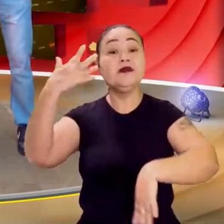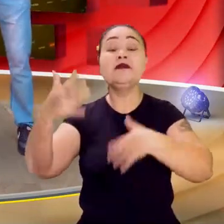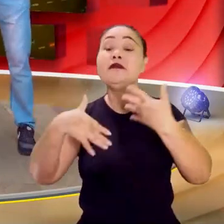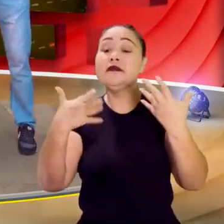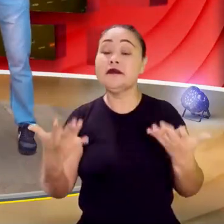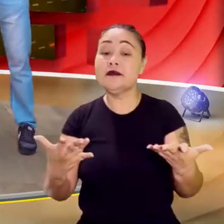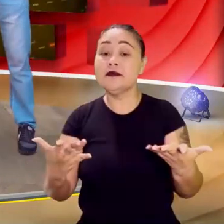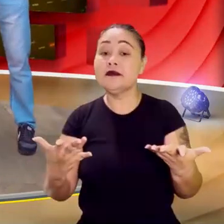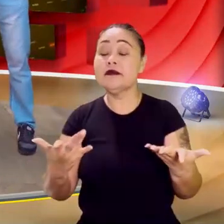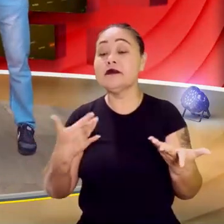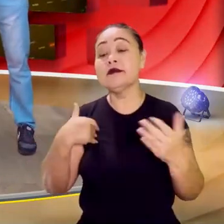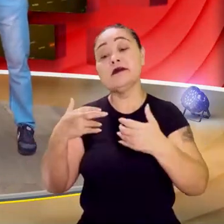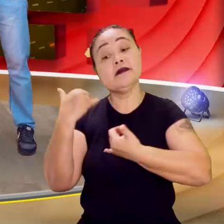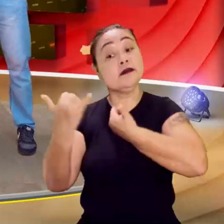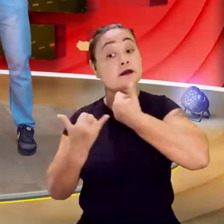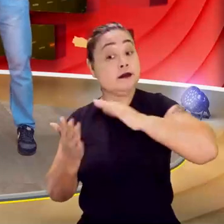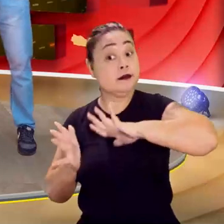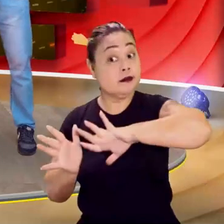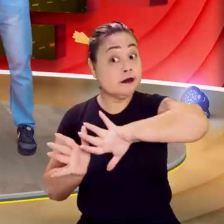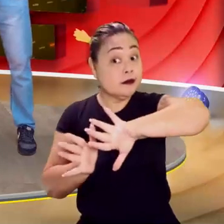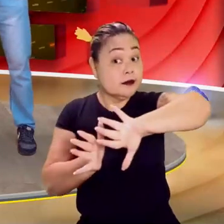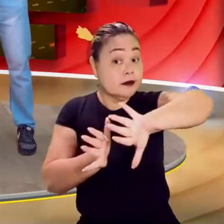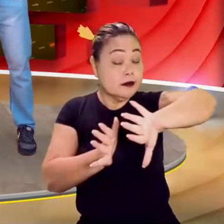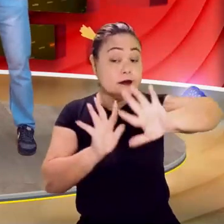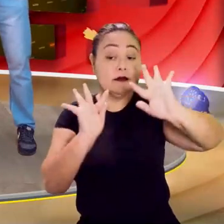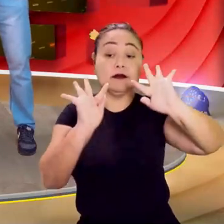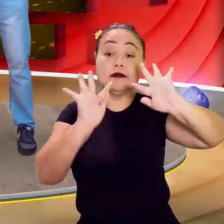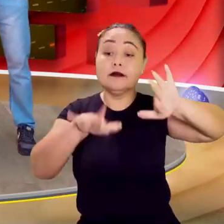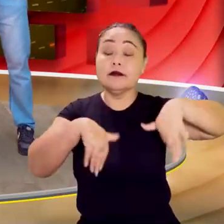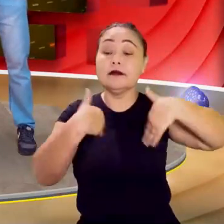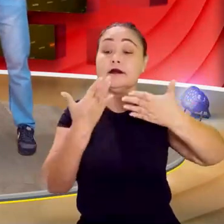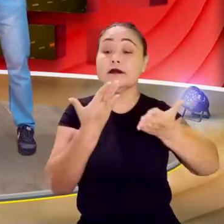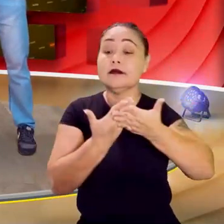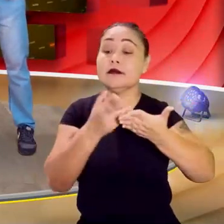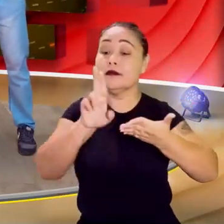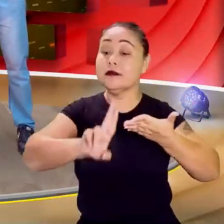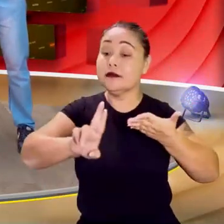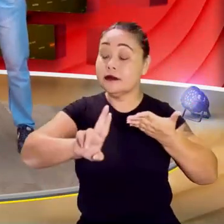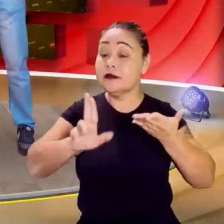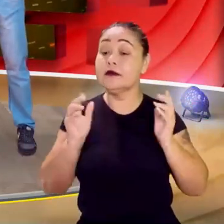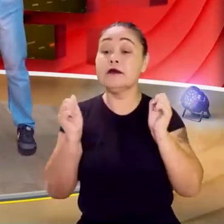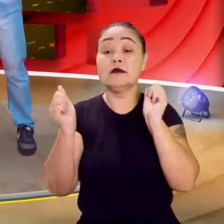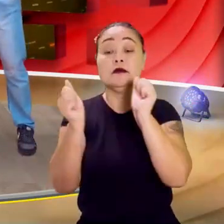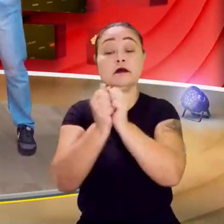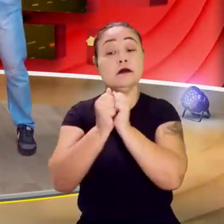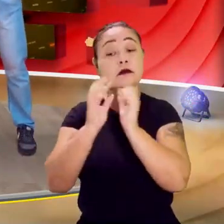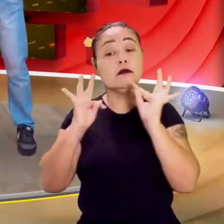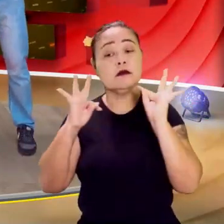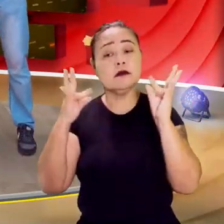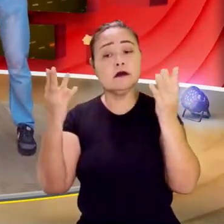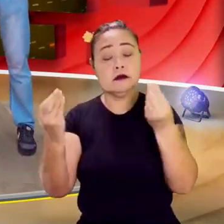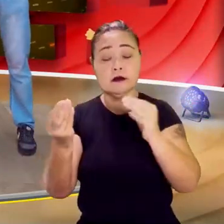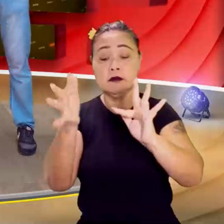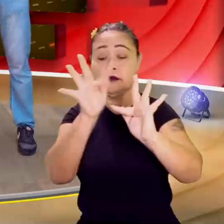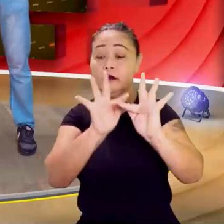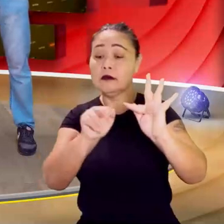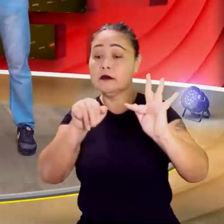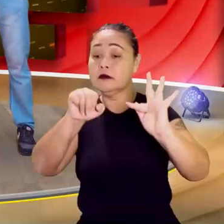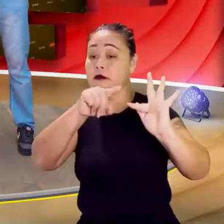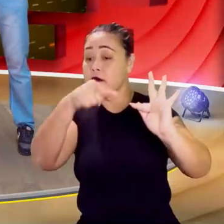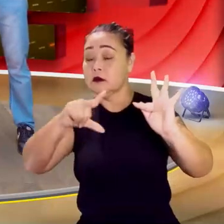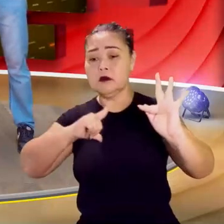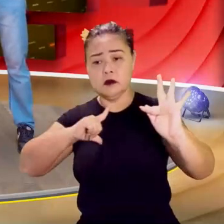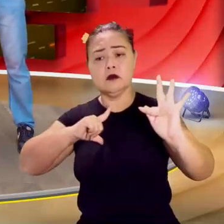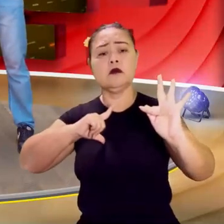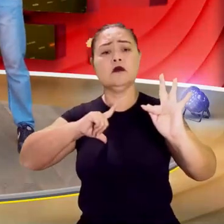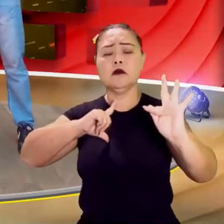ai. Brincadeiras à parte, a gente está encerrando a nossa aula de aplicações, junto com ela todas as funções, né? Vocês